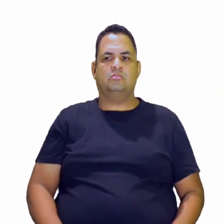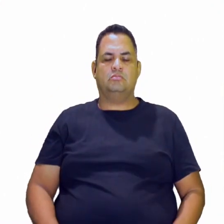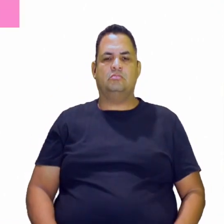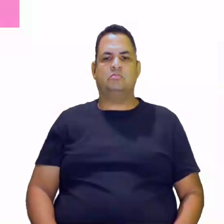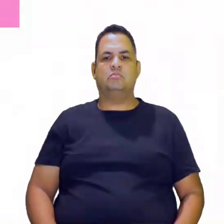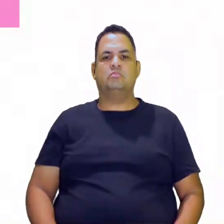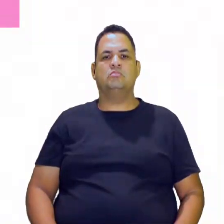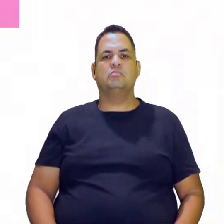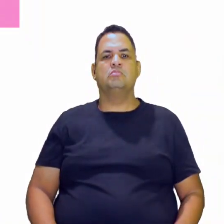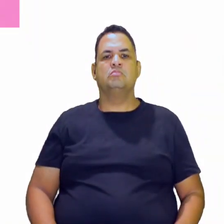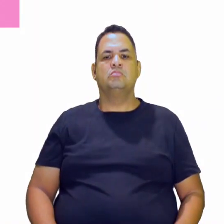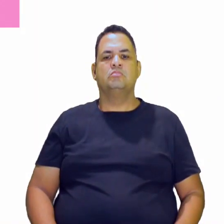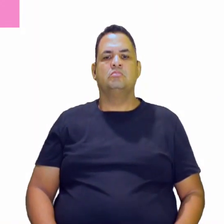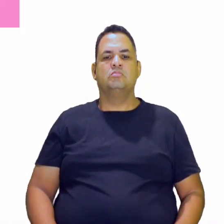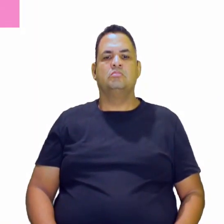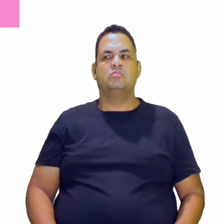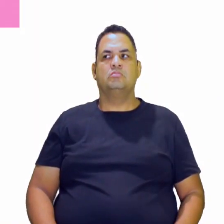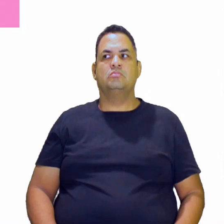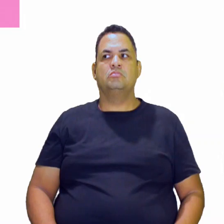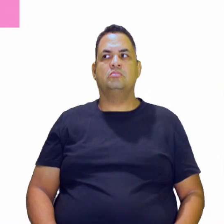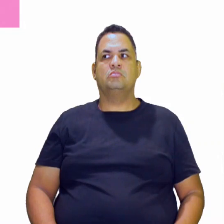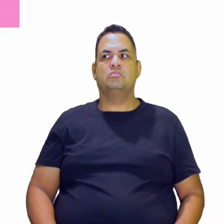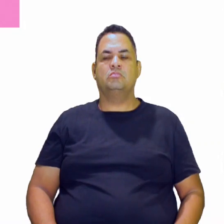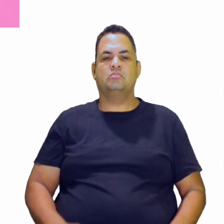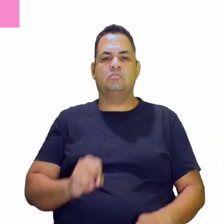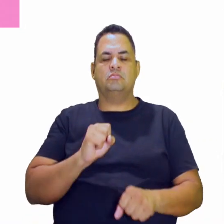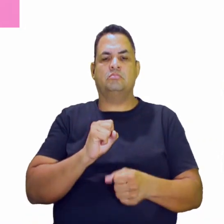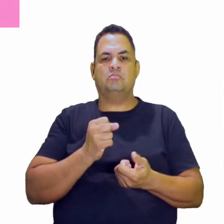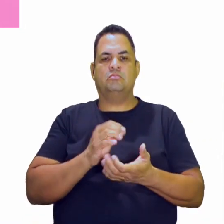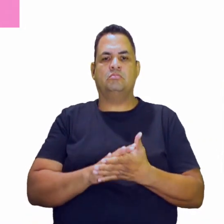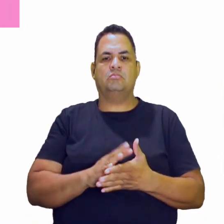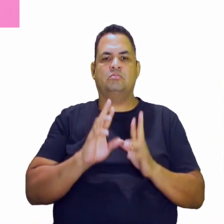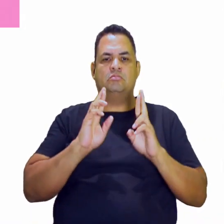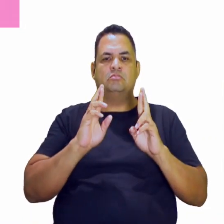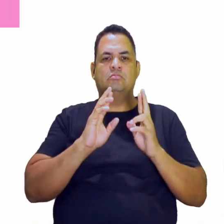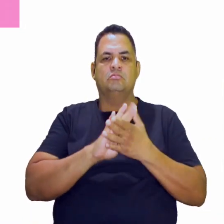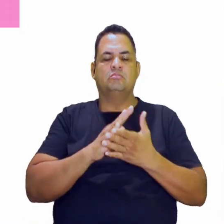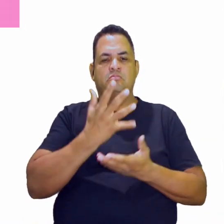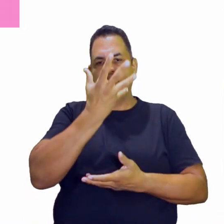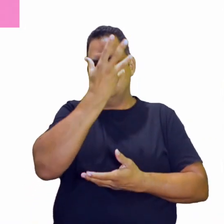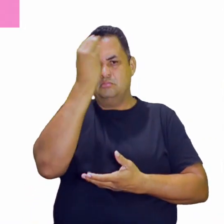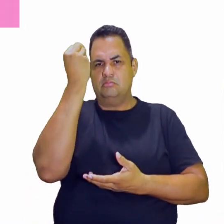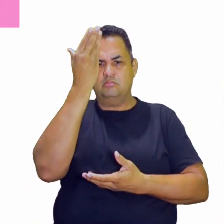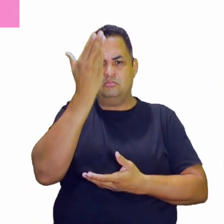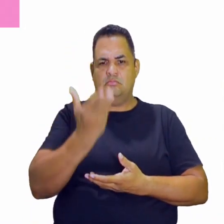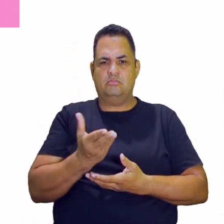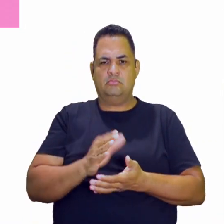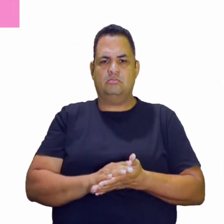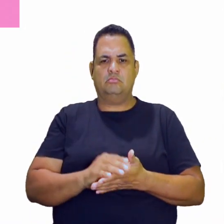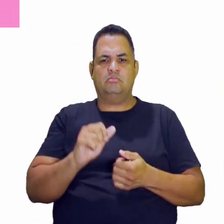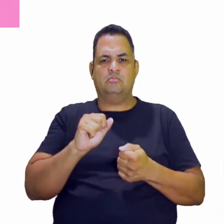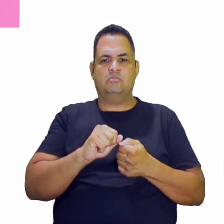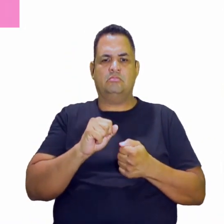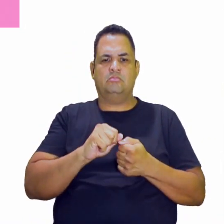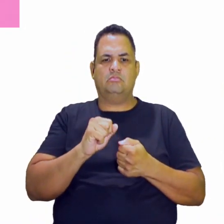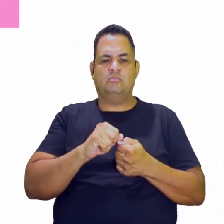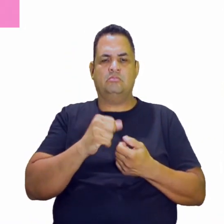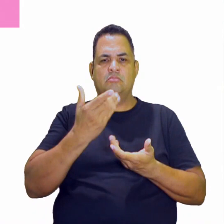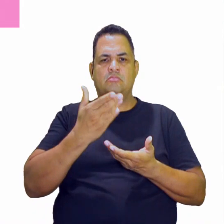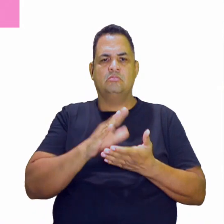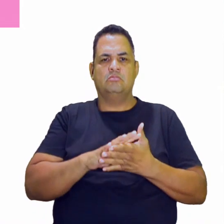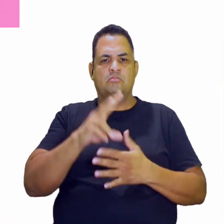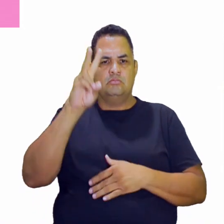urbana. Espero que vocês não esqueçam. Então, querida, eu vou falar de novo sobre a atividade desta